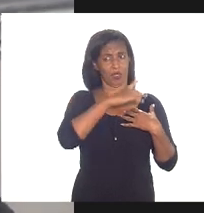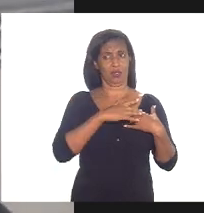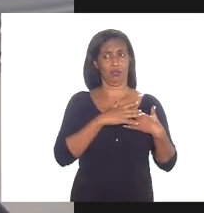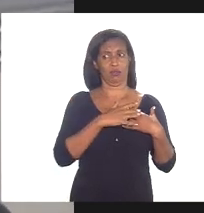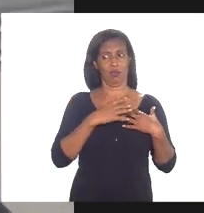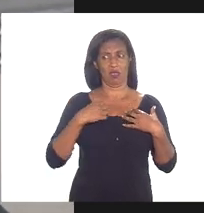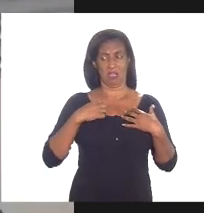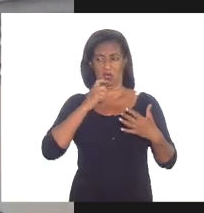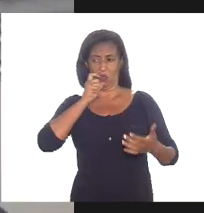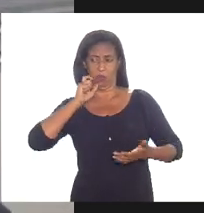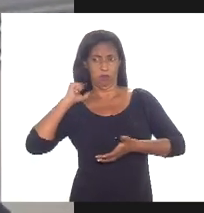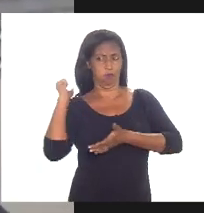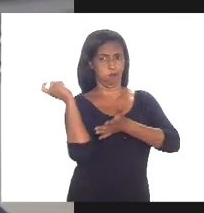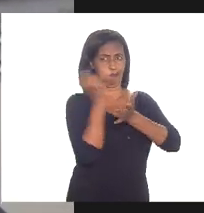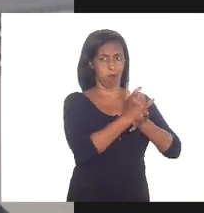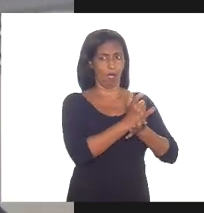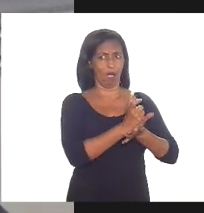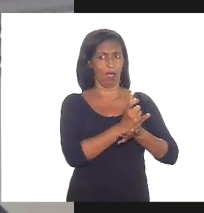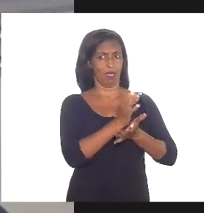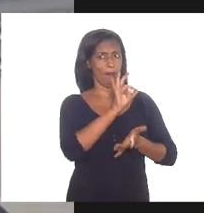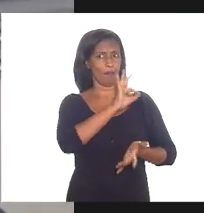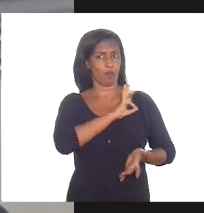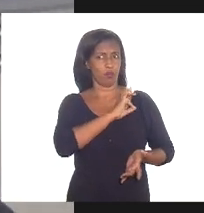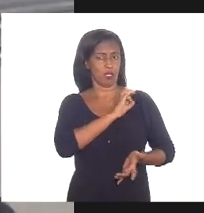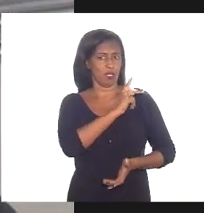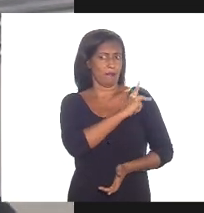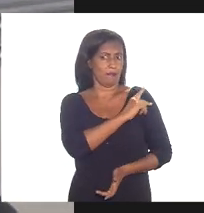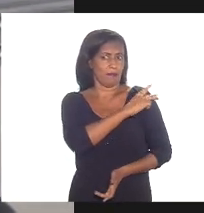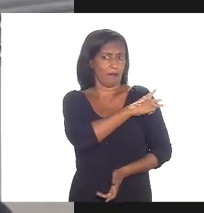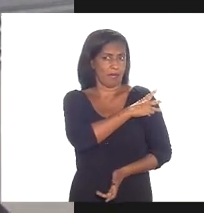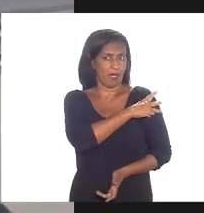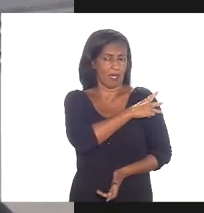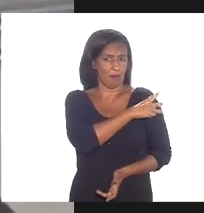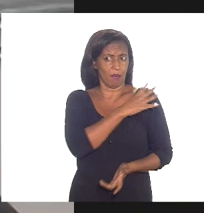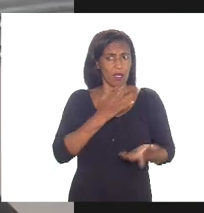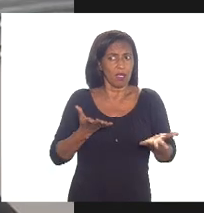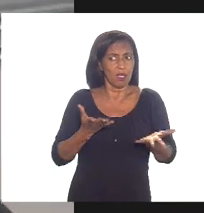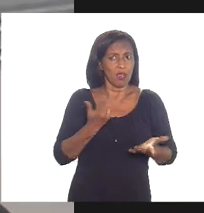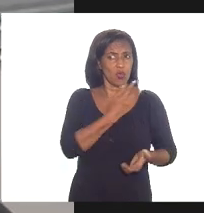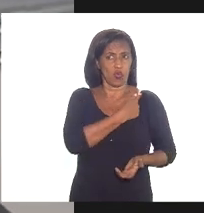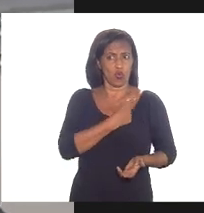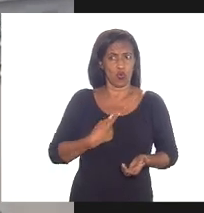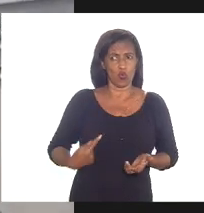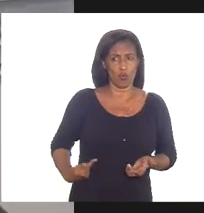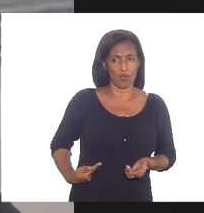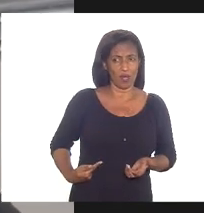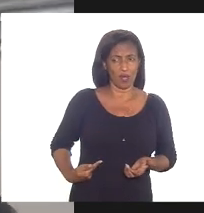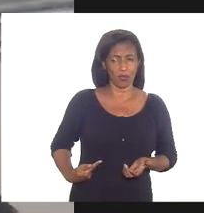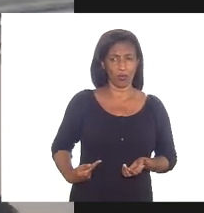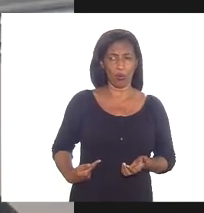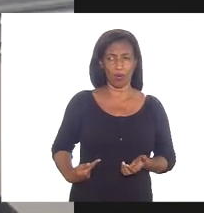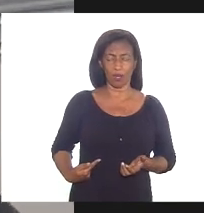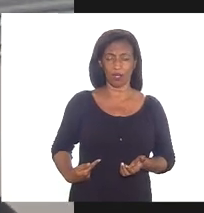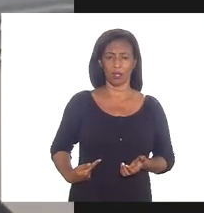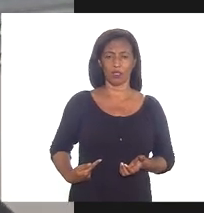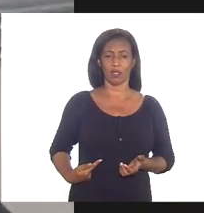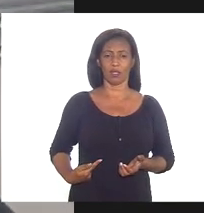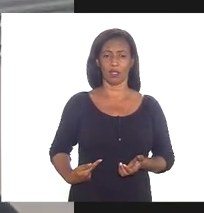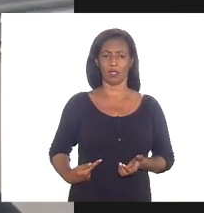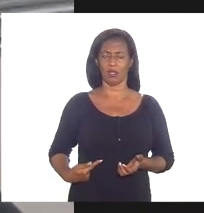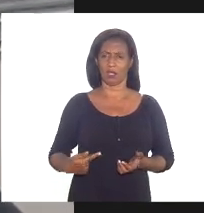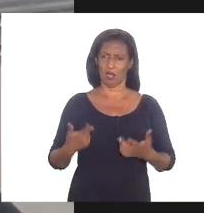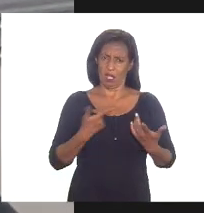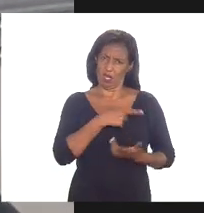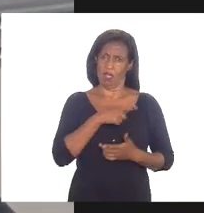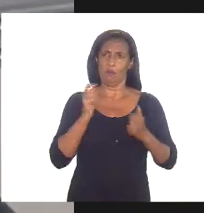Militar há 2 semanas atrás e o governador Cláudio Castro sequer, tá, que